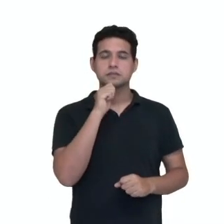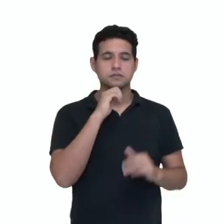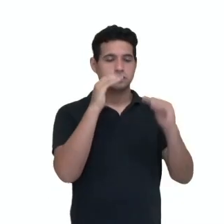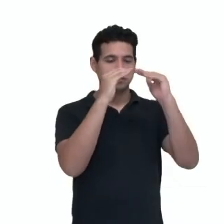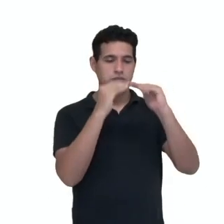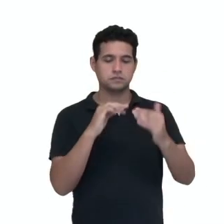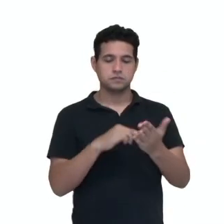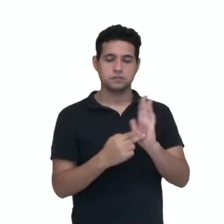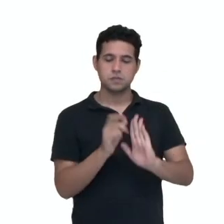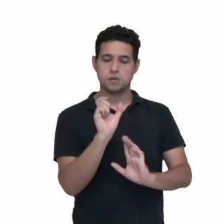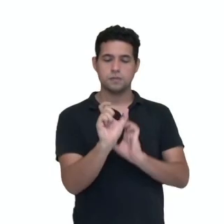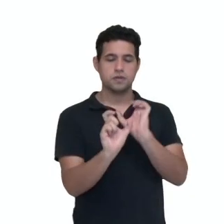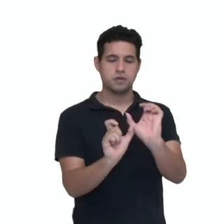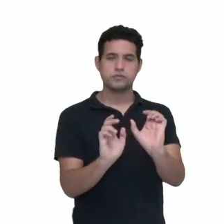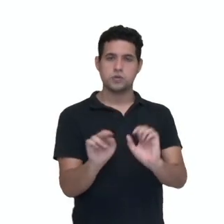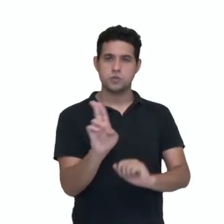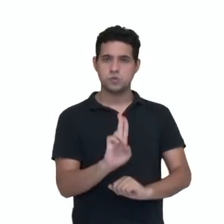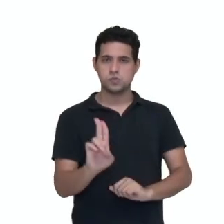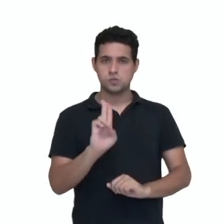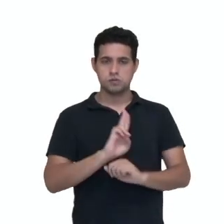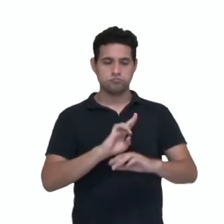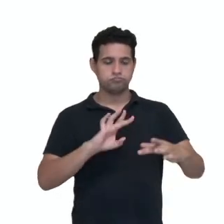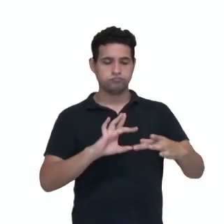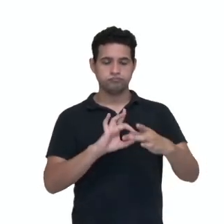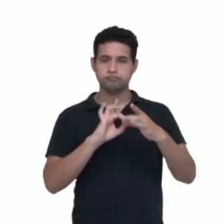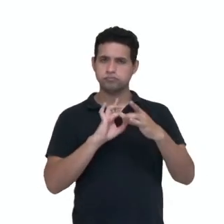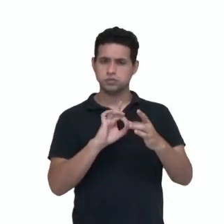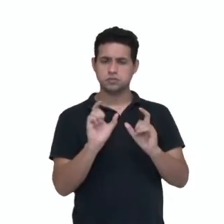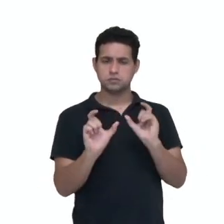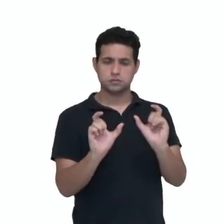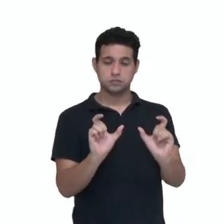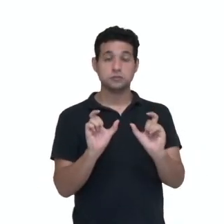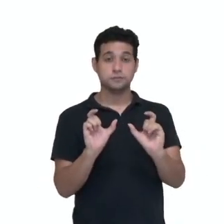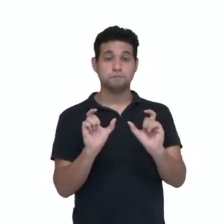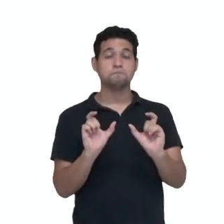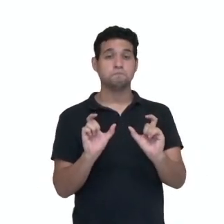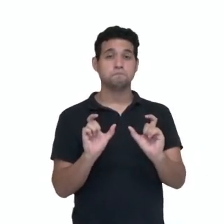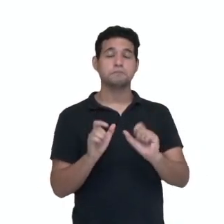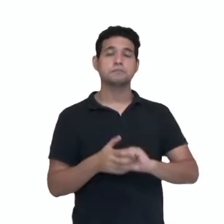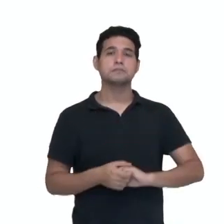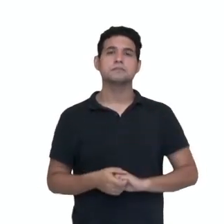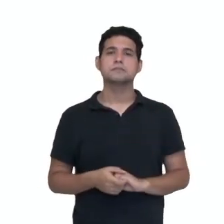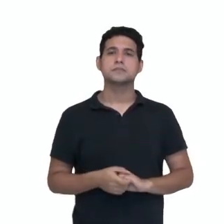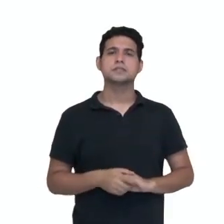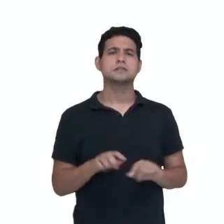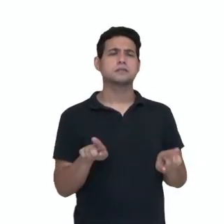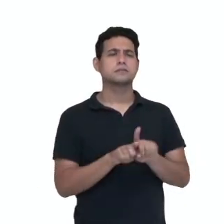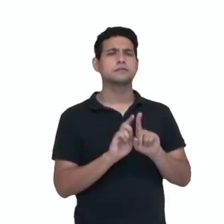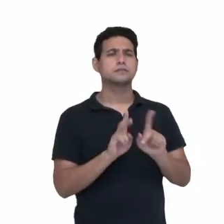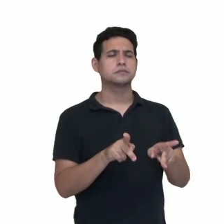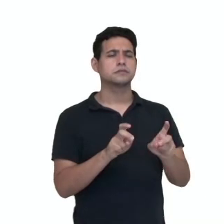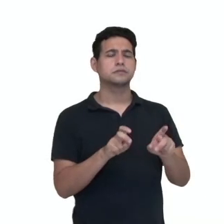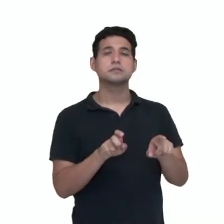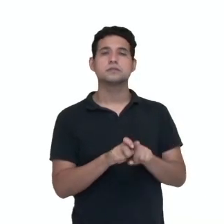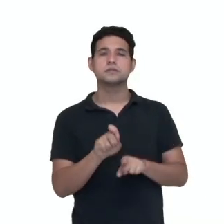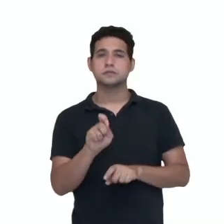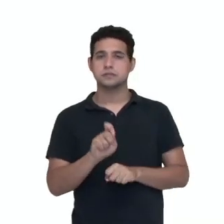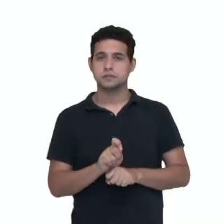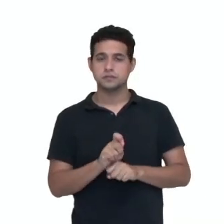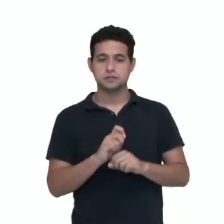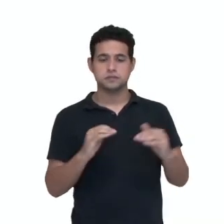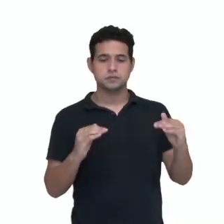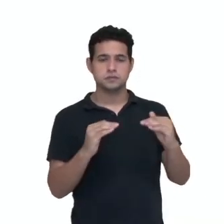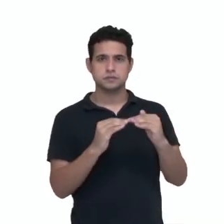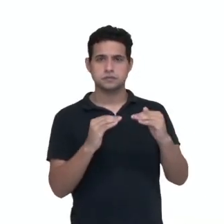são palavras que se utilizamos para unir dois ou mais partes de uma oração. Identificamos em las orações as